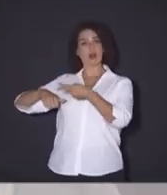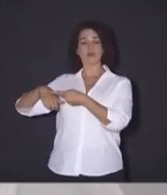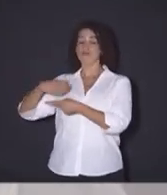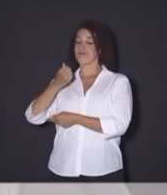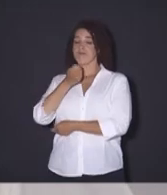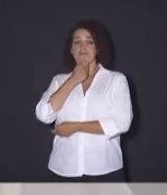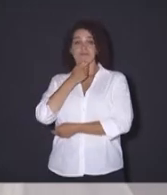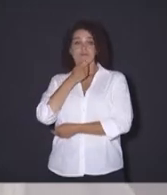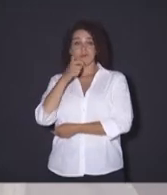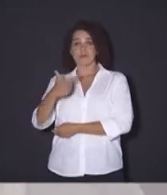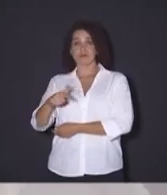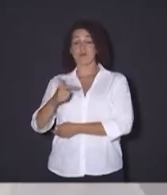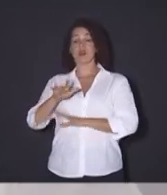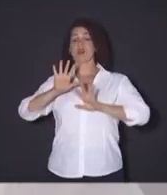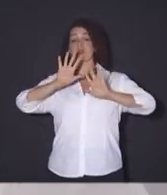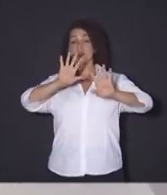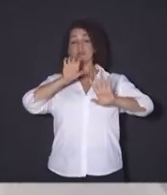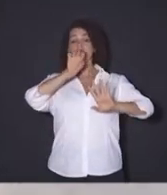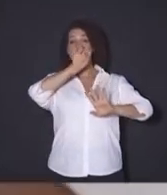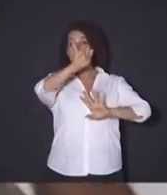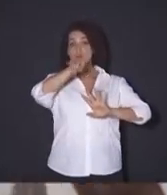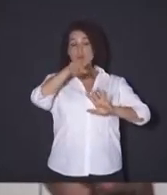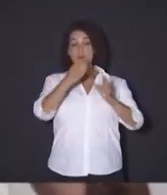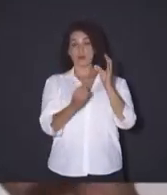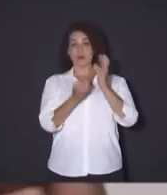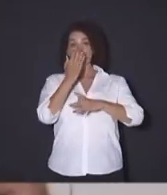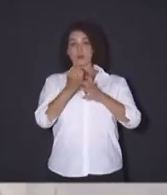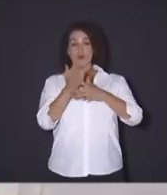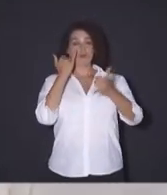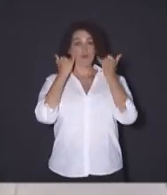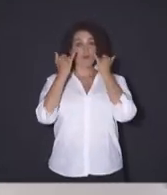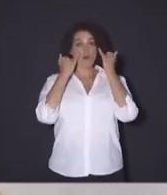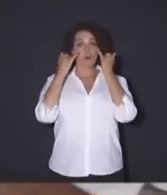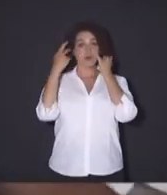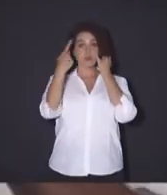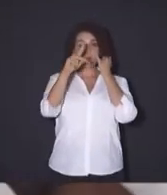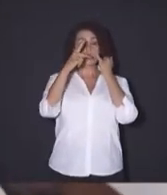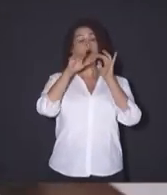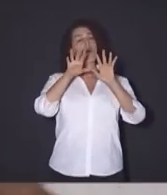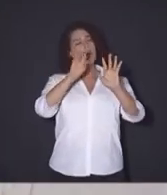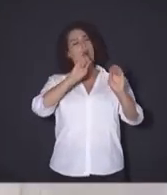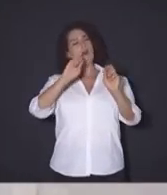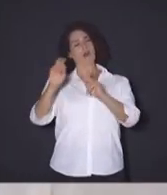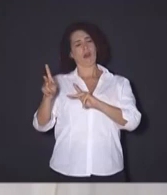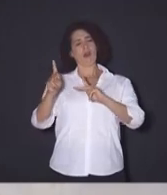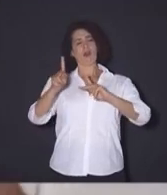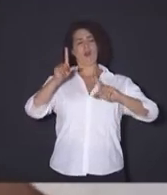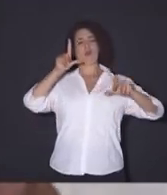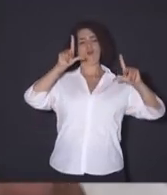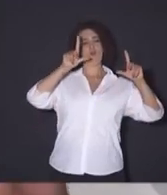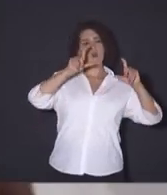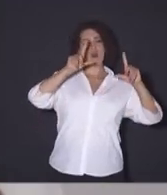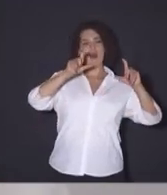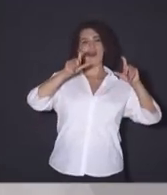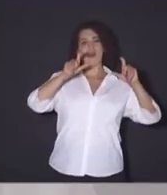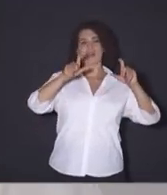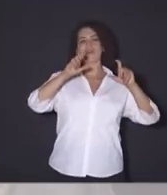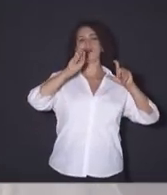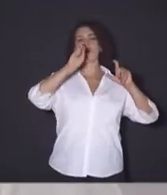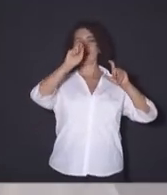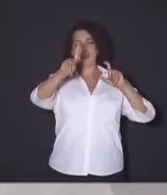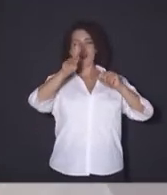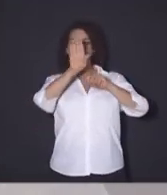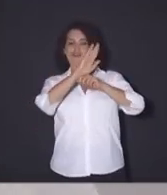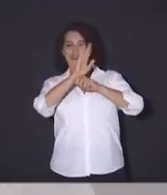informação não é tudo bem na fotografia isso já é mais visível no audiovisual já é visível também quando você produz seu próprio